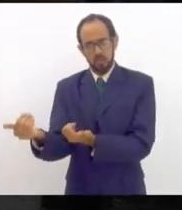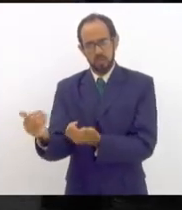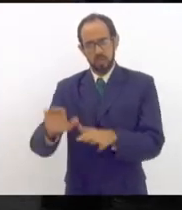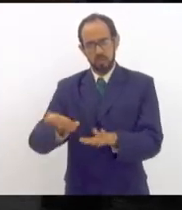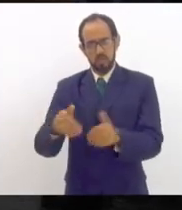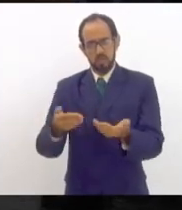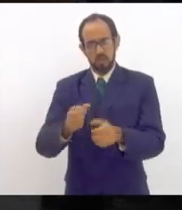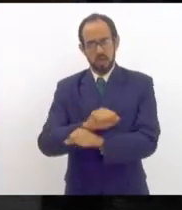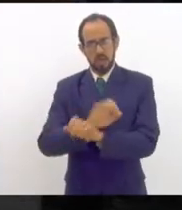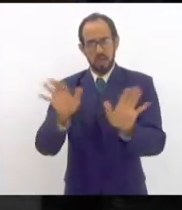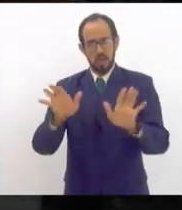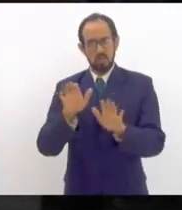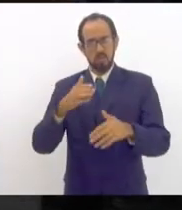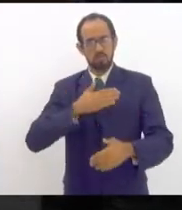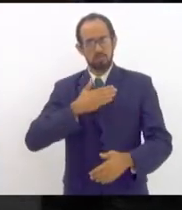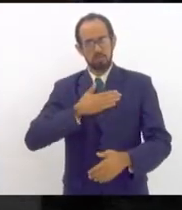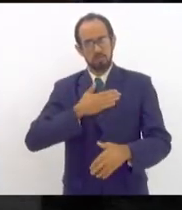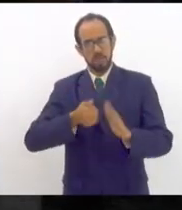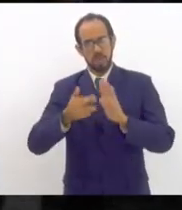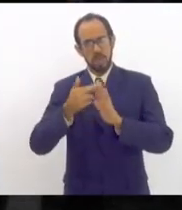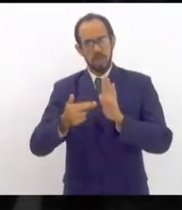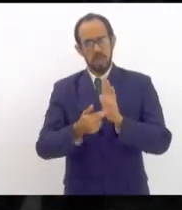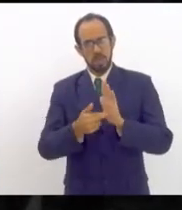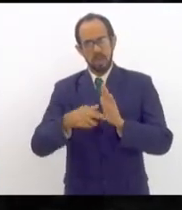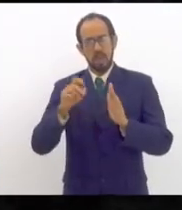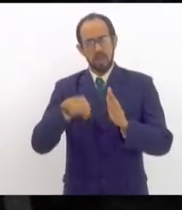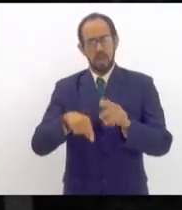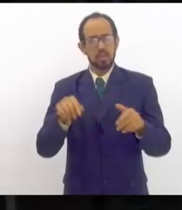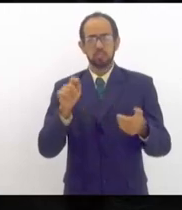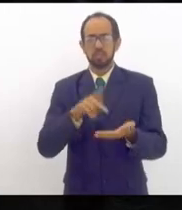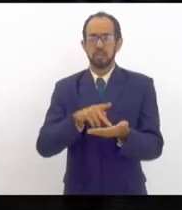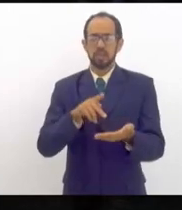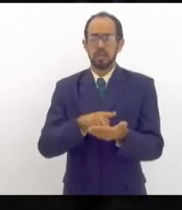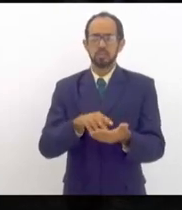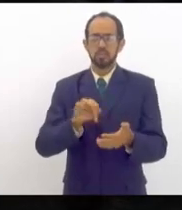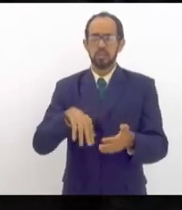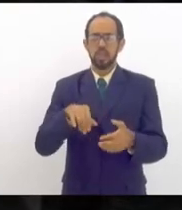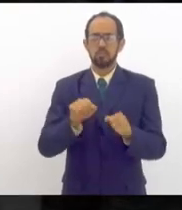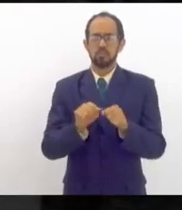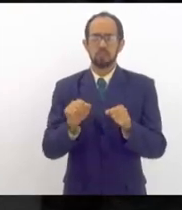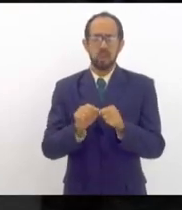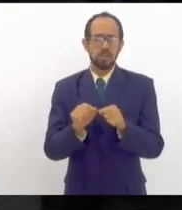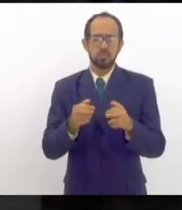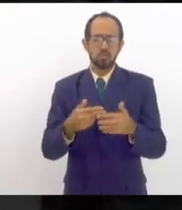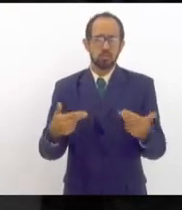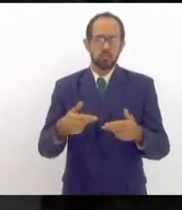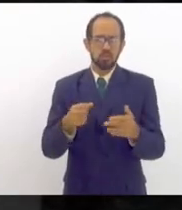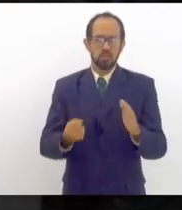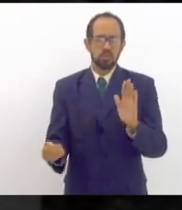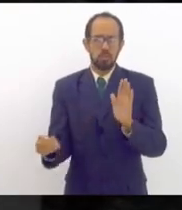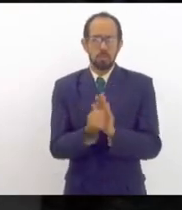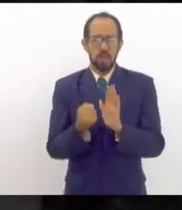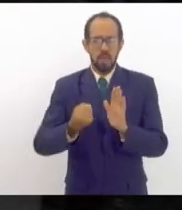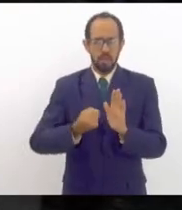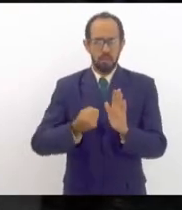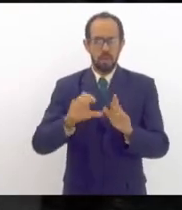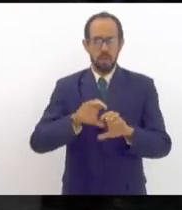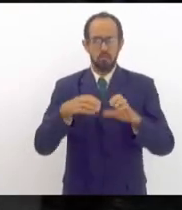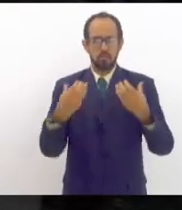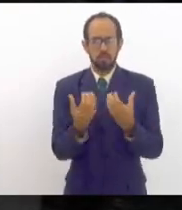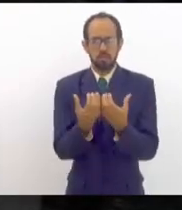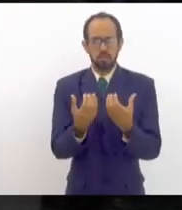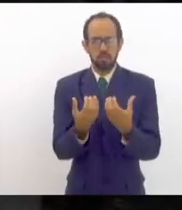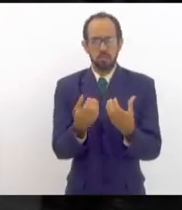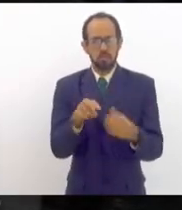claro que o meu critério vai ser sempre de pessoas que fazem coisas relevantes de fato sabe que impactam na sua comunidade eu não vejo uma matéria dessa